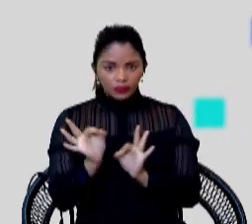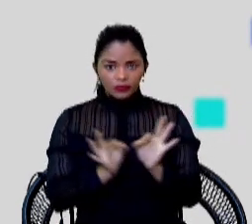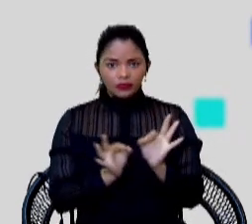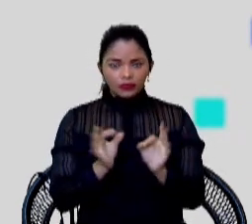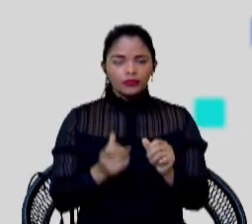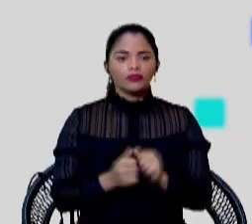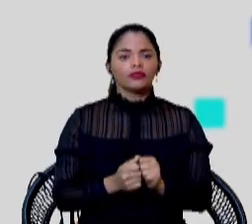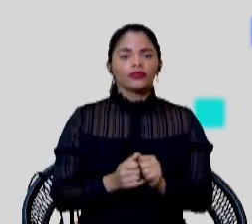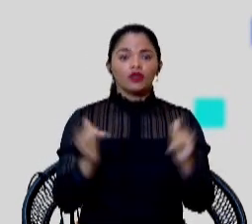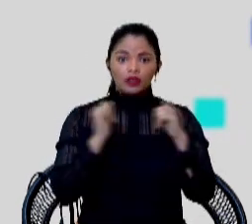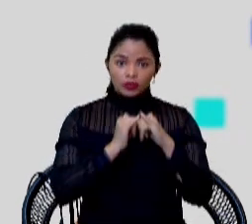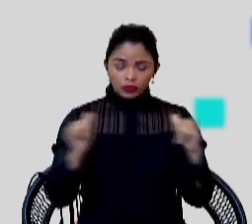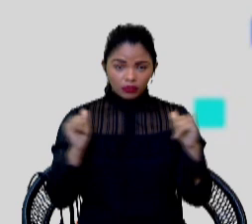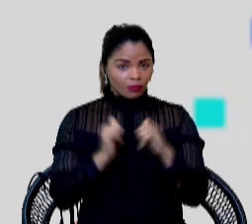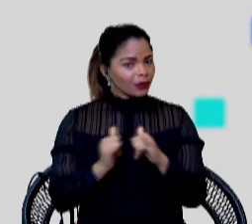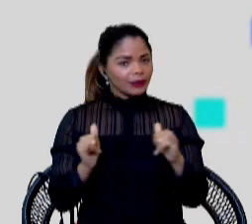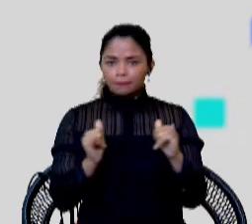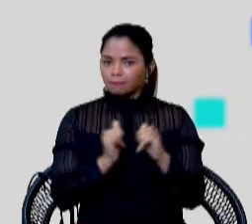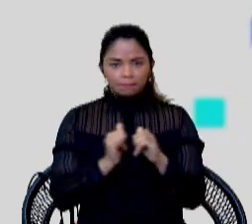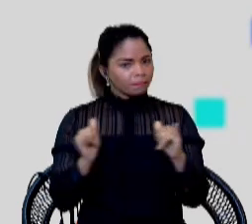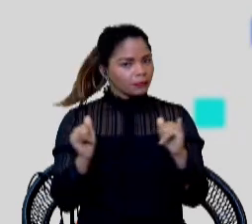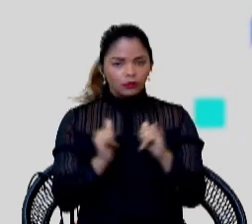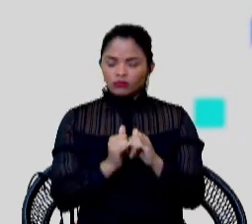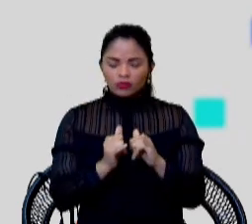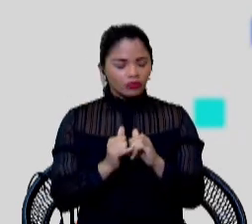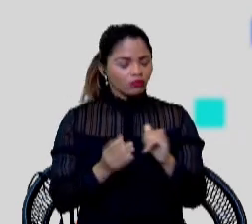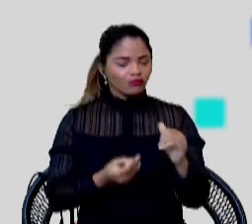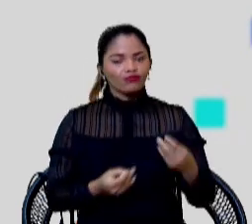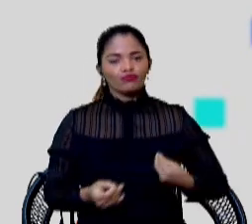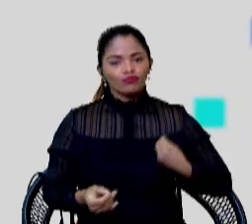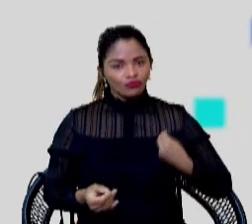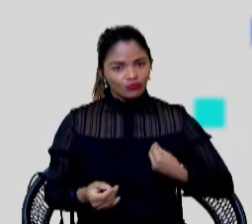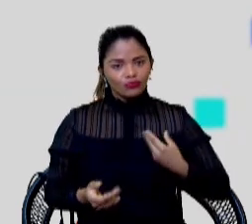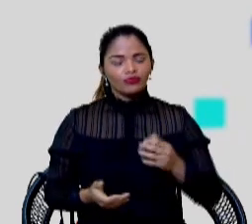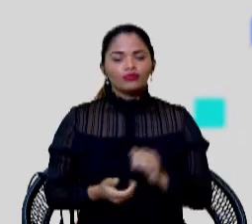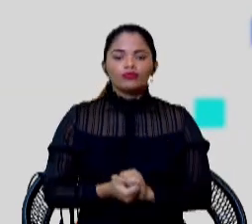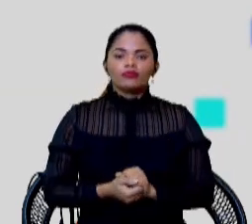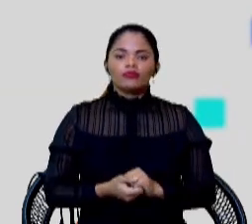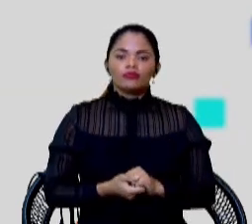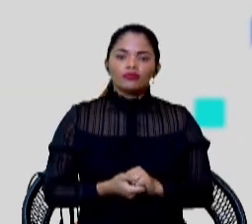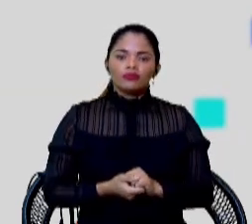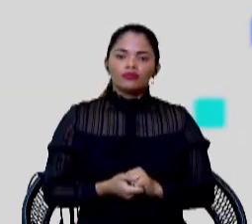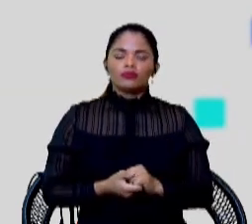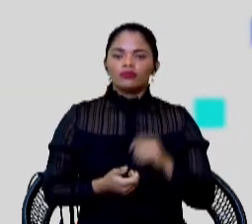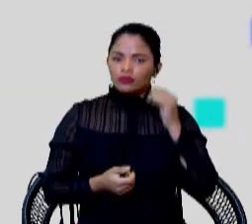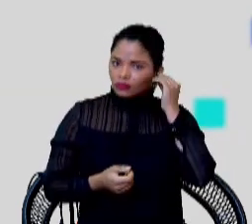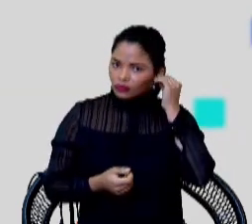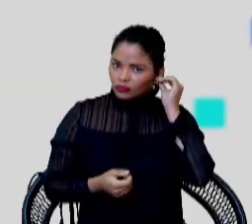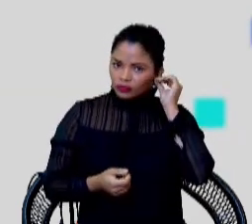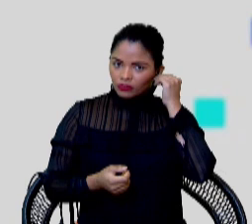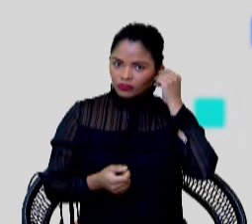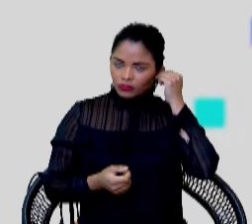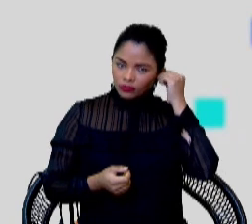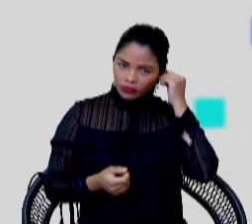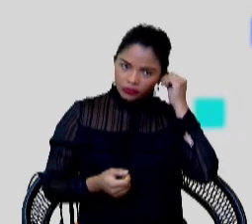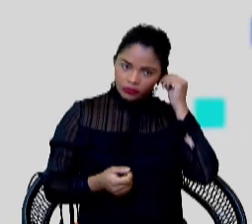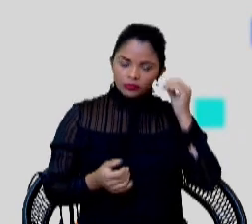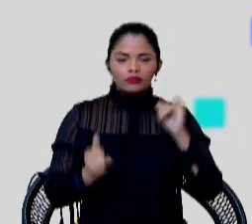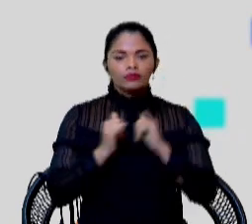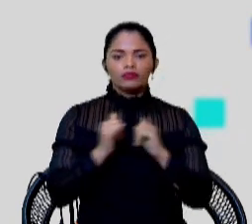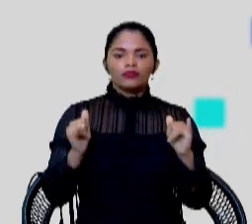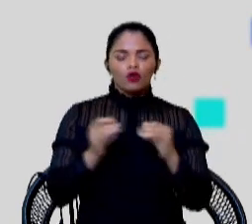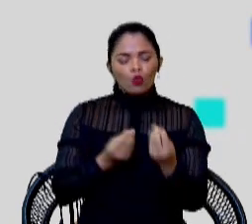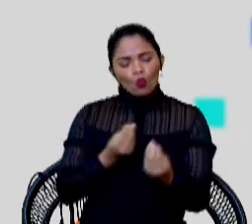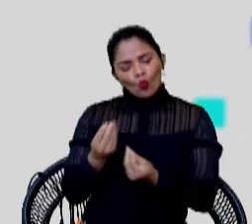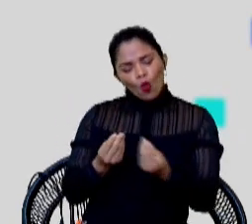gerenciador, a sua campanha não vai pro ar, tá bom? Estrutura de campanhas, tá, gente? Então, hoje, como que as